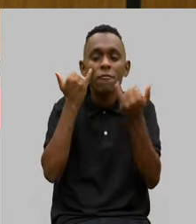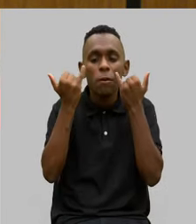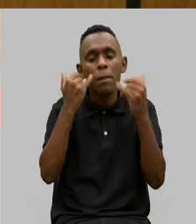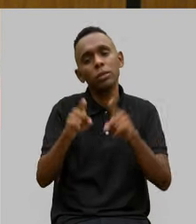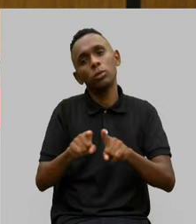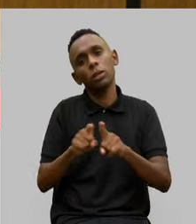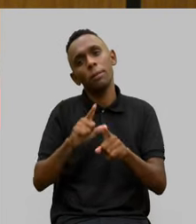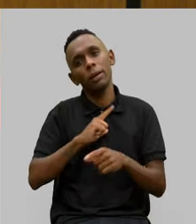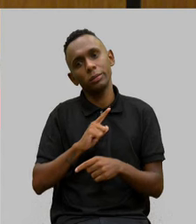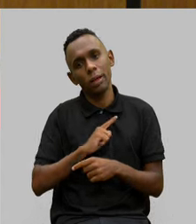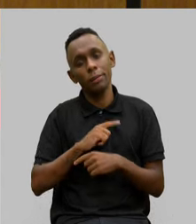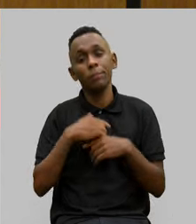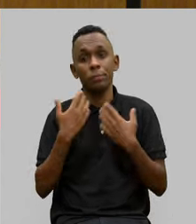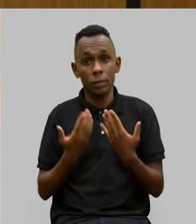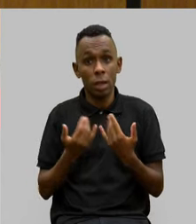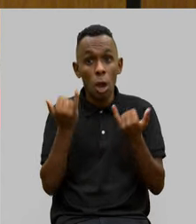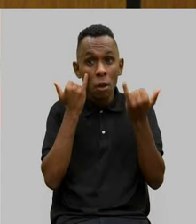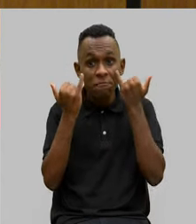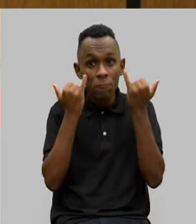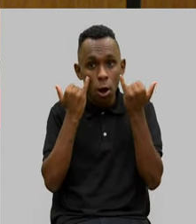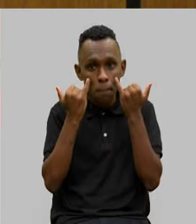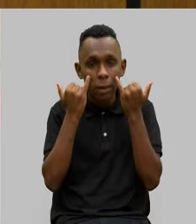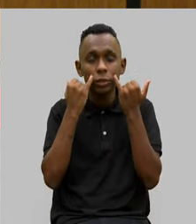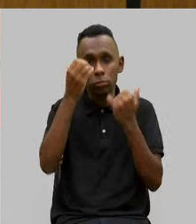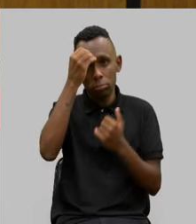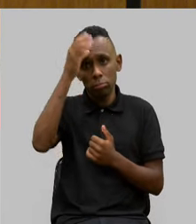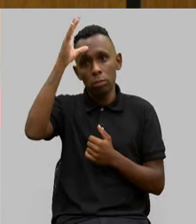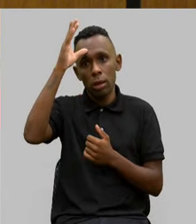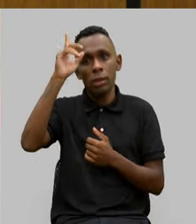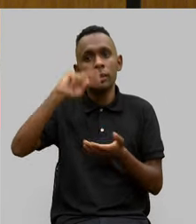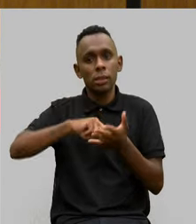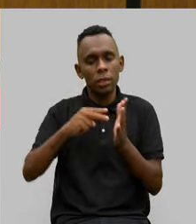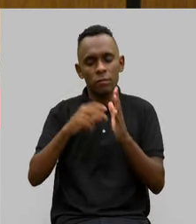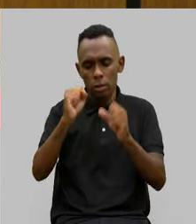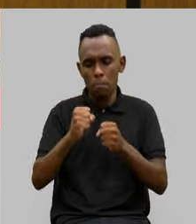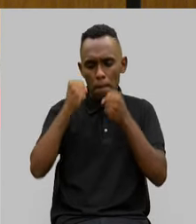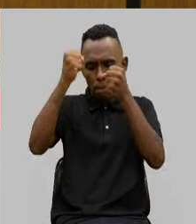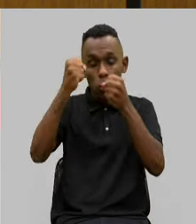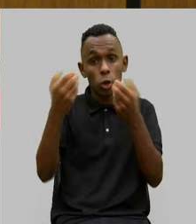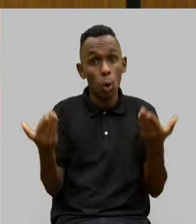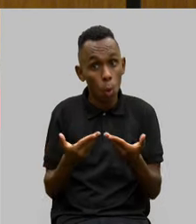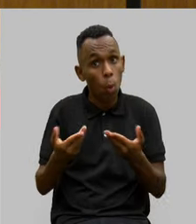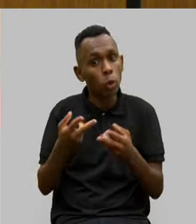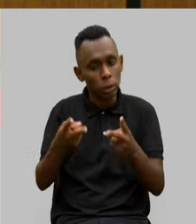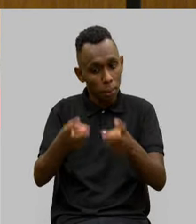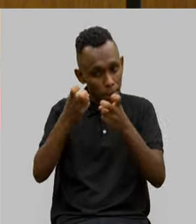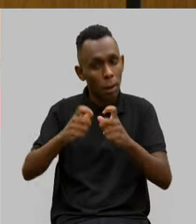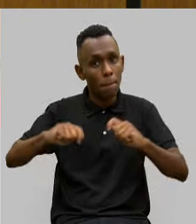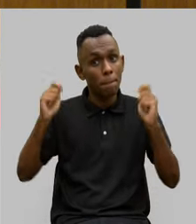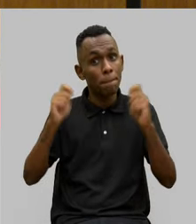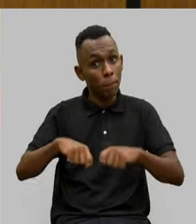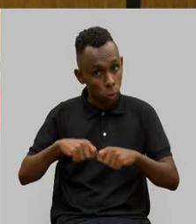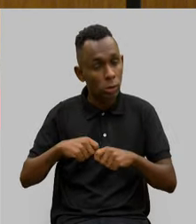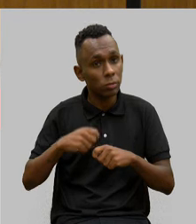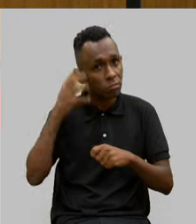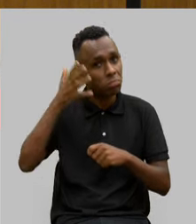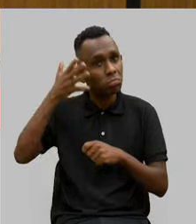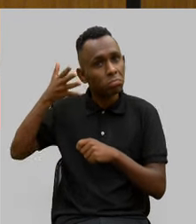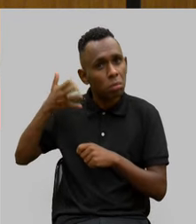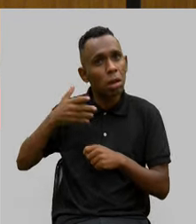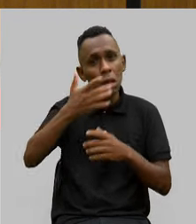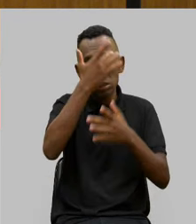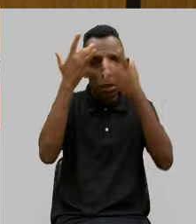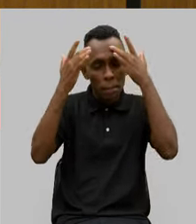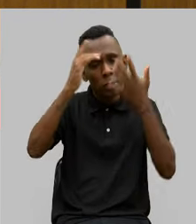informação porque informação conhecimento é poder e o que a gente viu aqui hoje é o potencial que se tem o potencial que essas